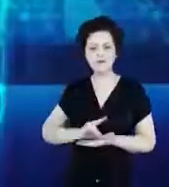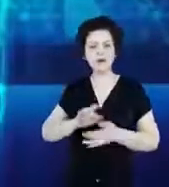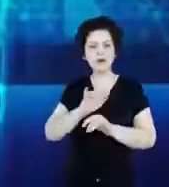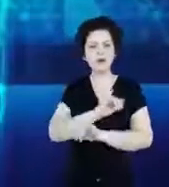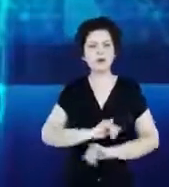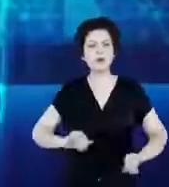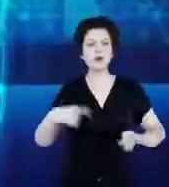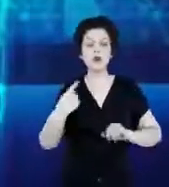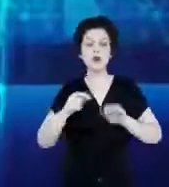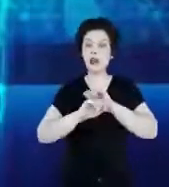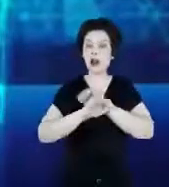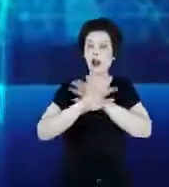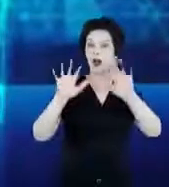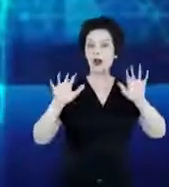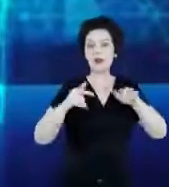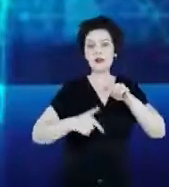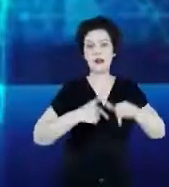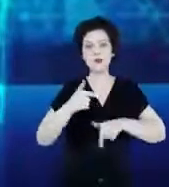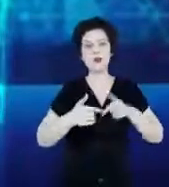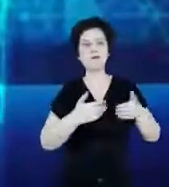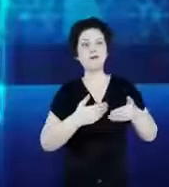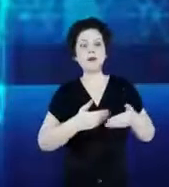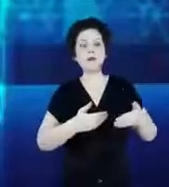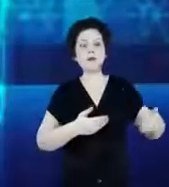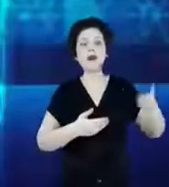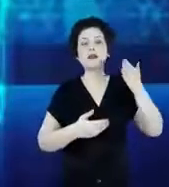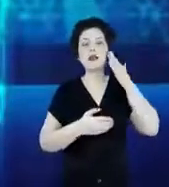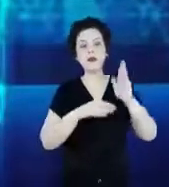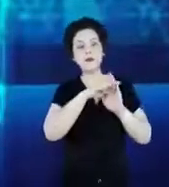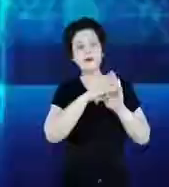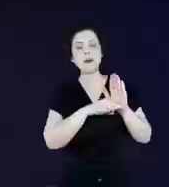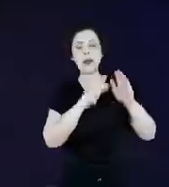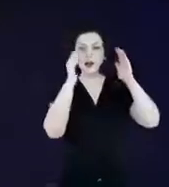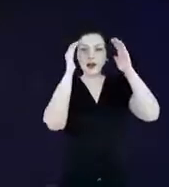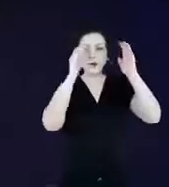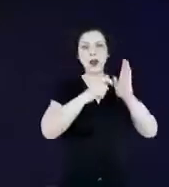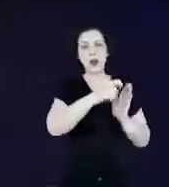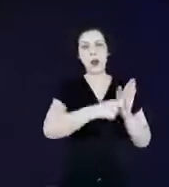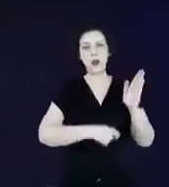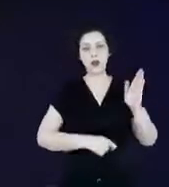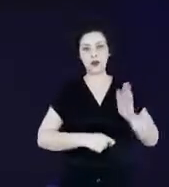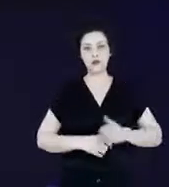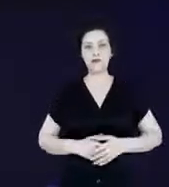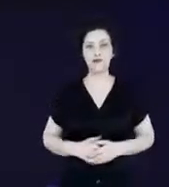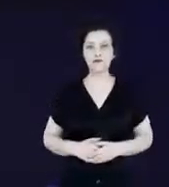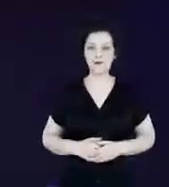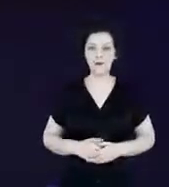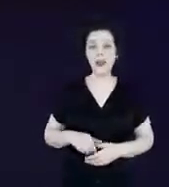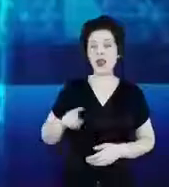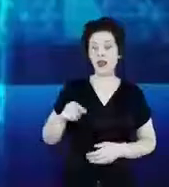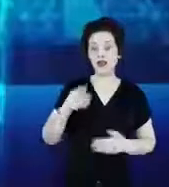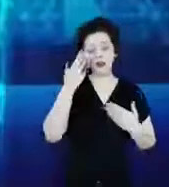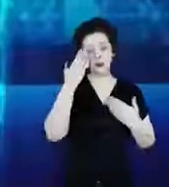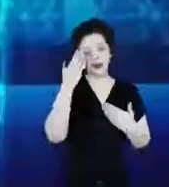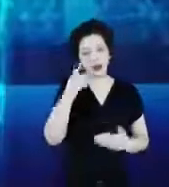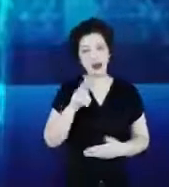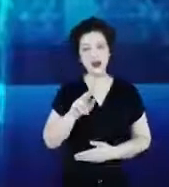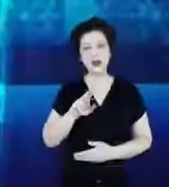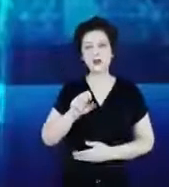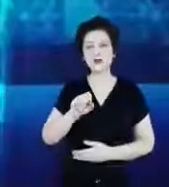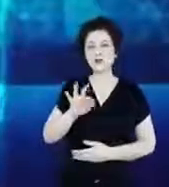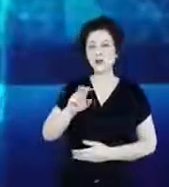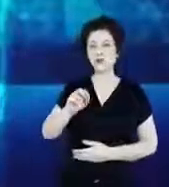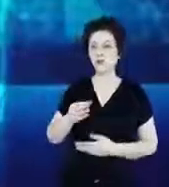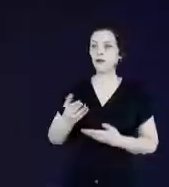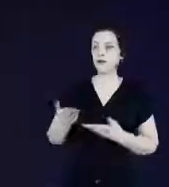com transparência, previsibilidade e respeito a contratos. Seria isso. Obrigado, Gustavo Estrela. Passo a palavra para